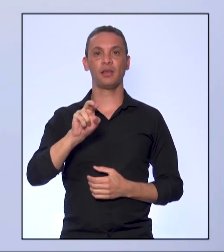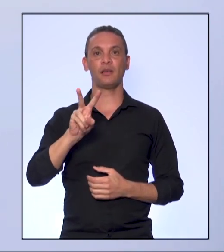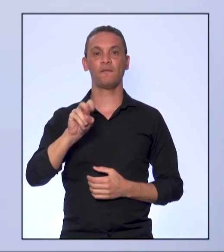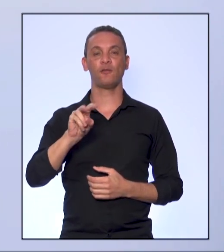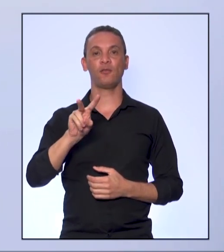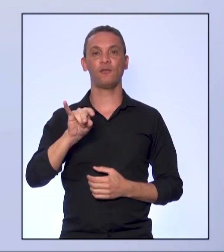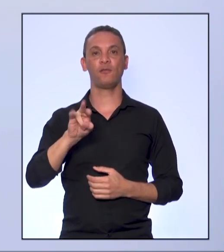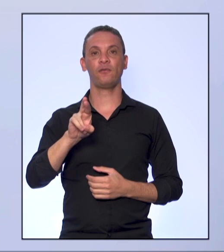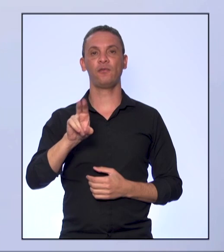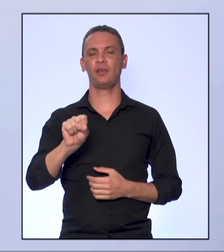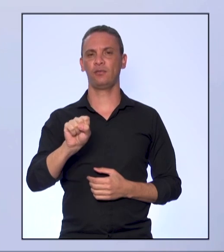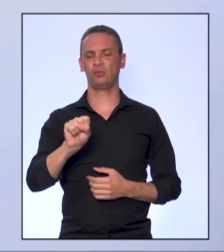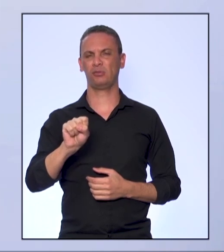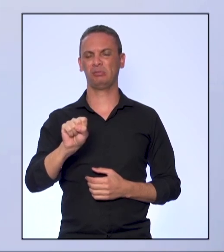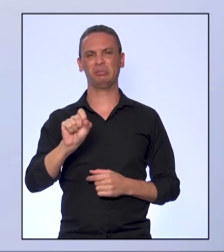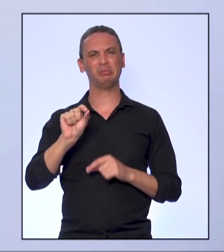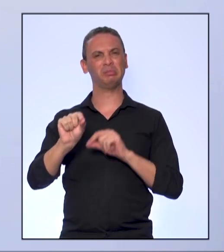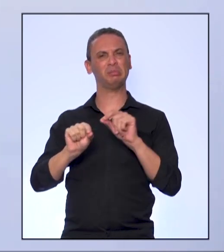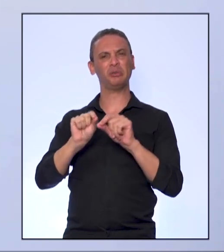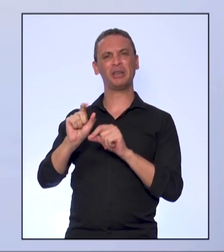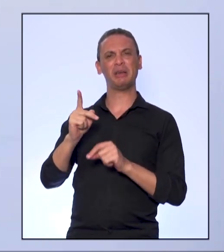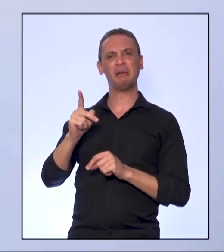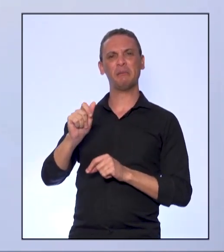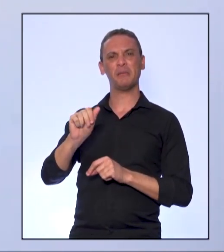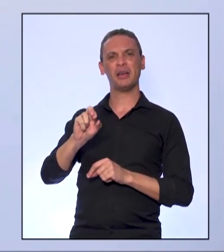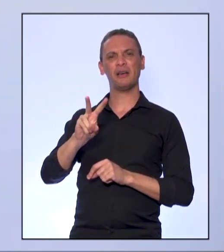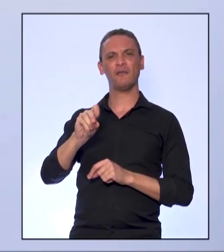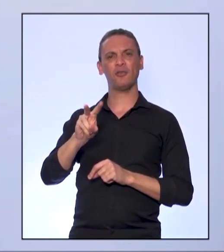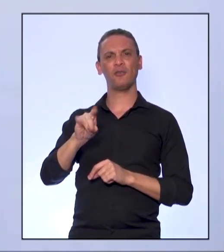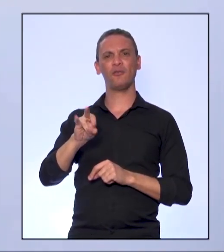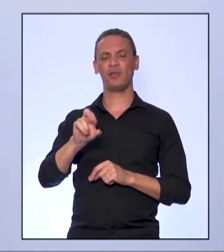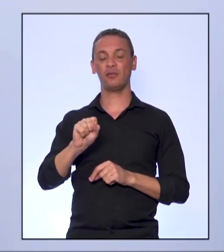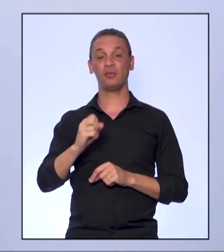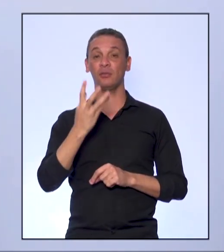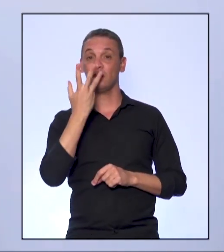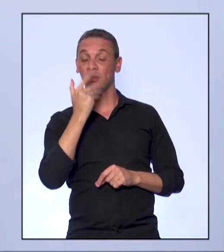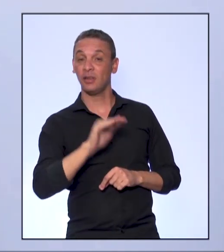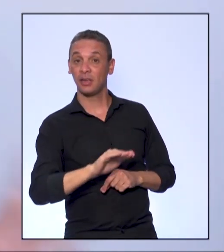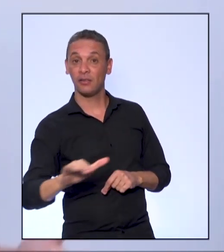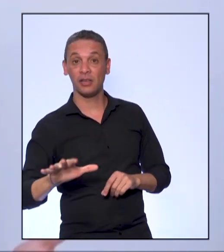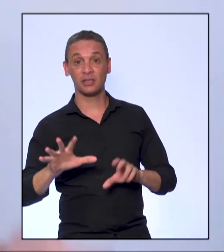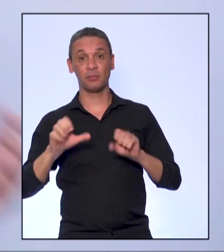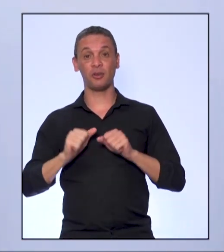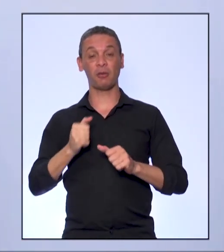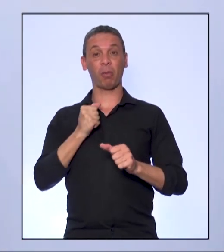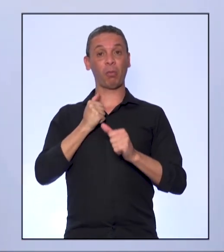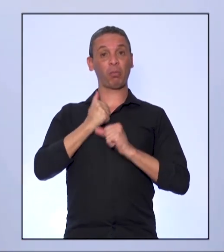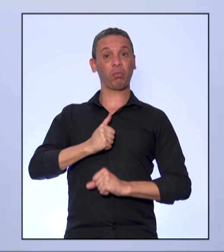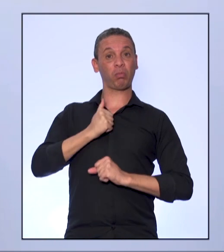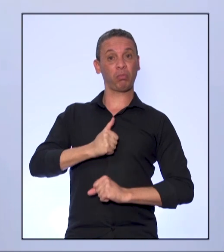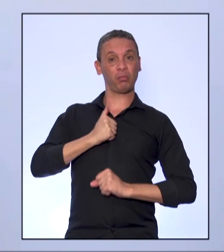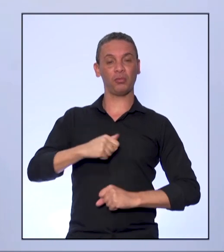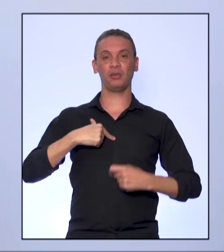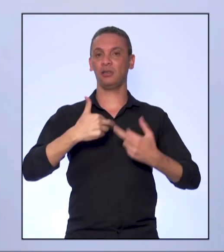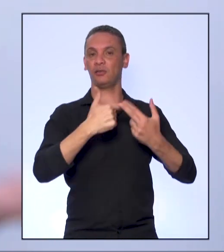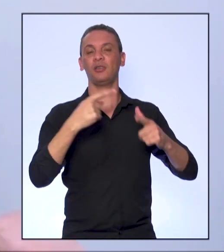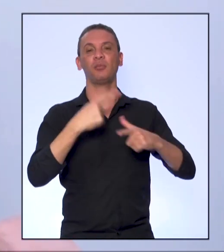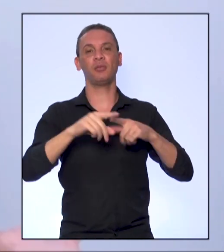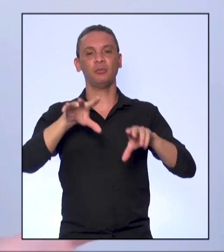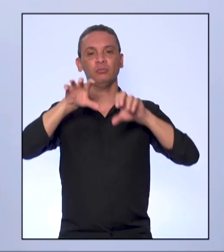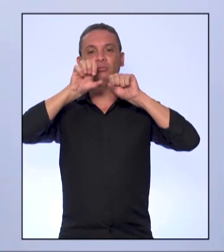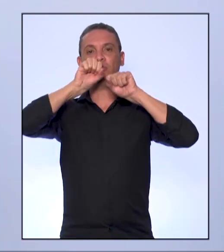parvovírus. Não sei se vocês já ouviram falar, mas é um vírus muito comum em criança que pode dar diarreia e problemas respiratórios,